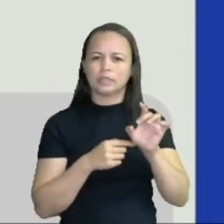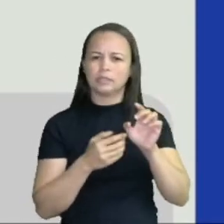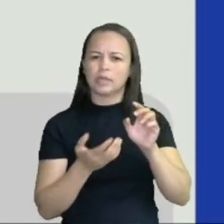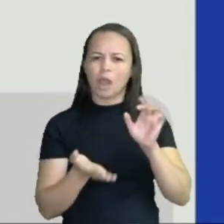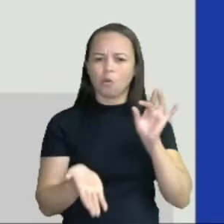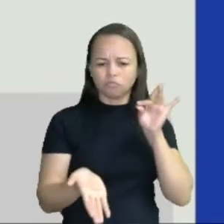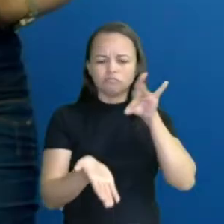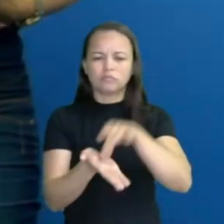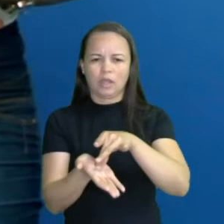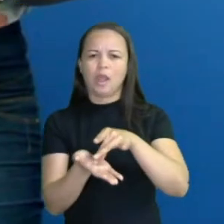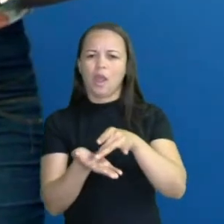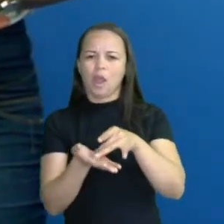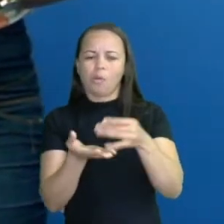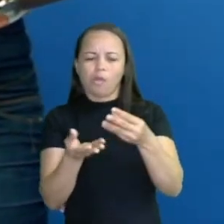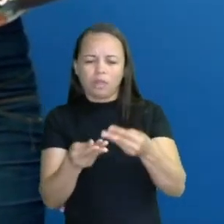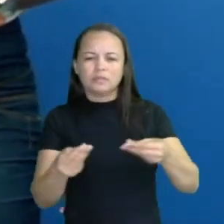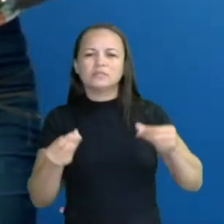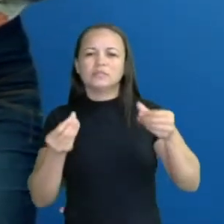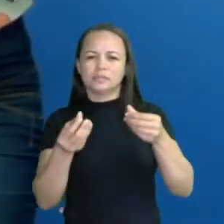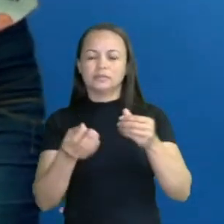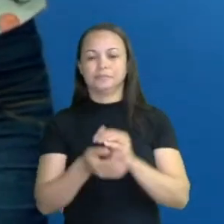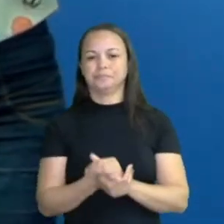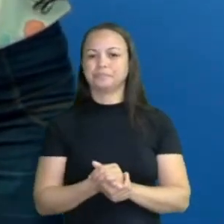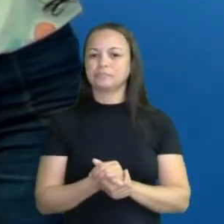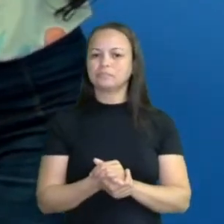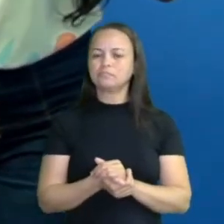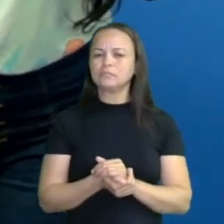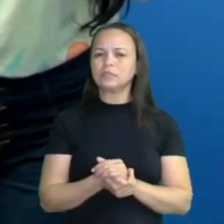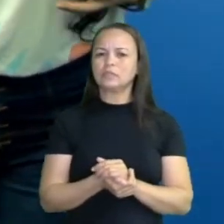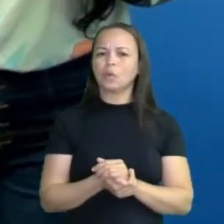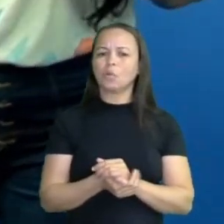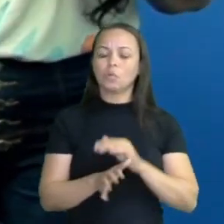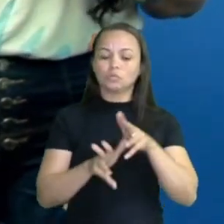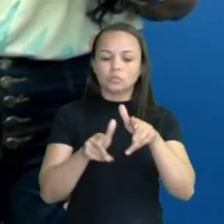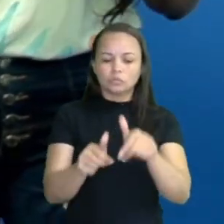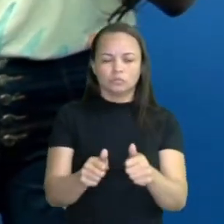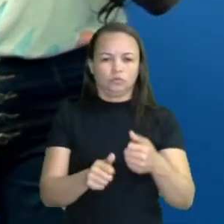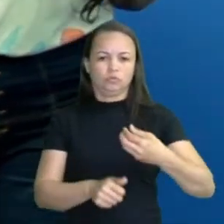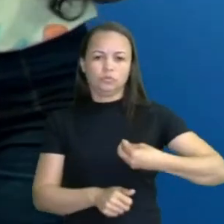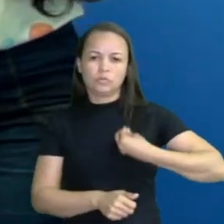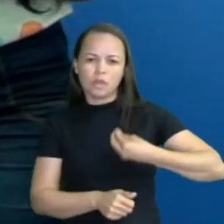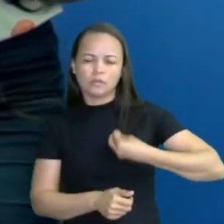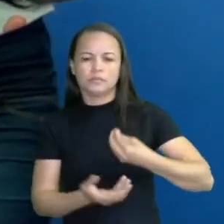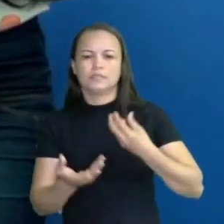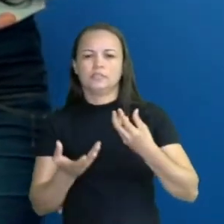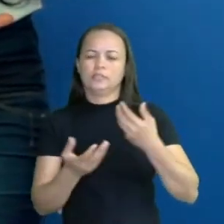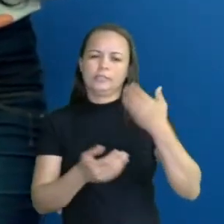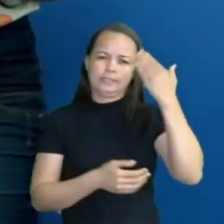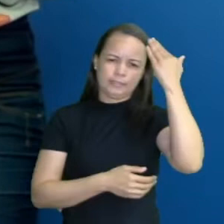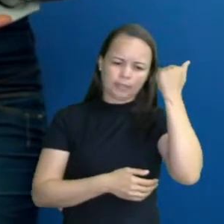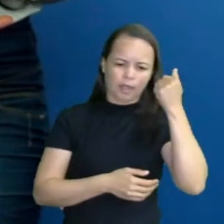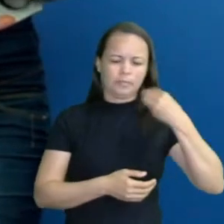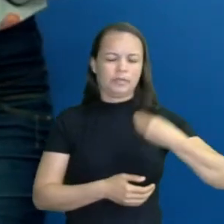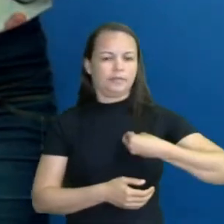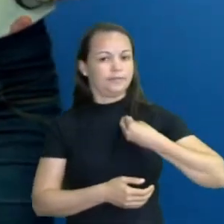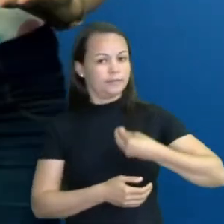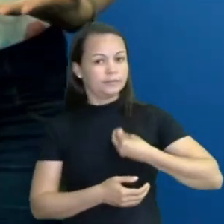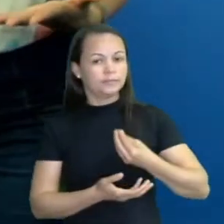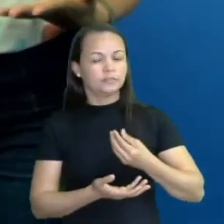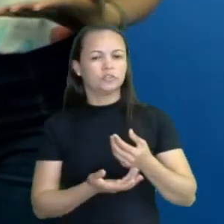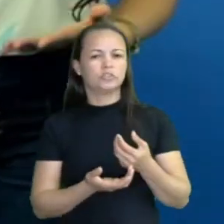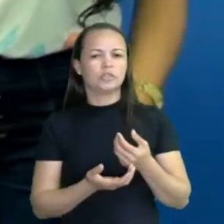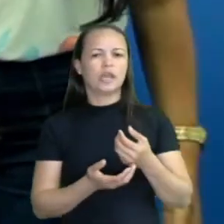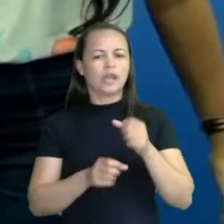real, essência. Então, eu costumo dizer, ó, tudo que existe, que a gente sabe que existe, para ficar mais fácil,